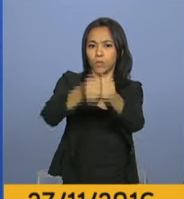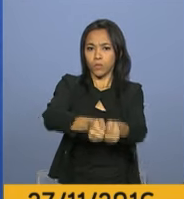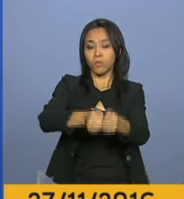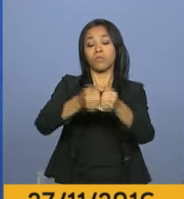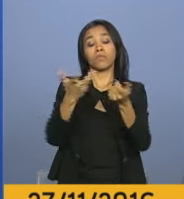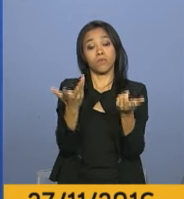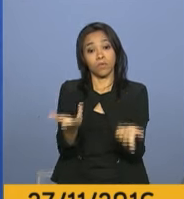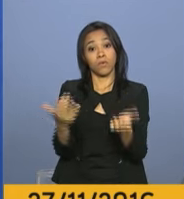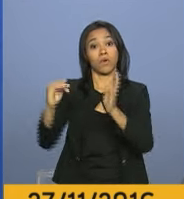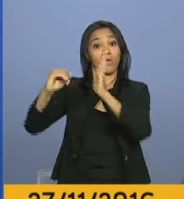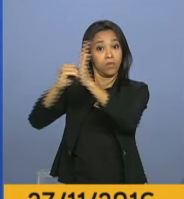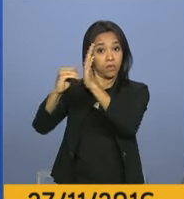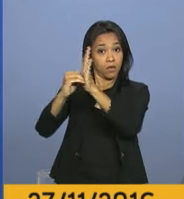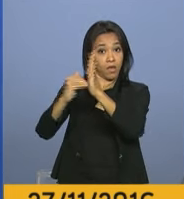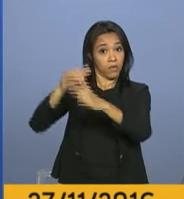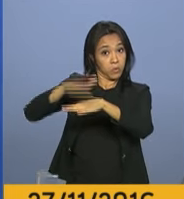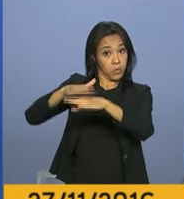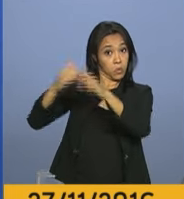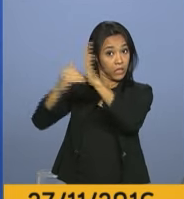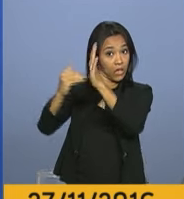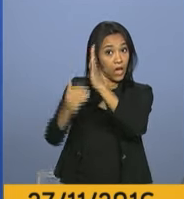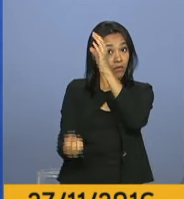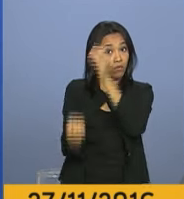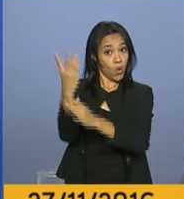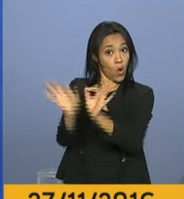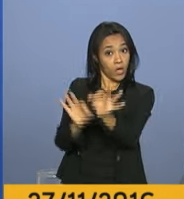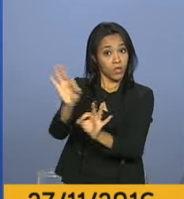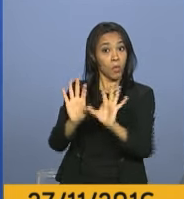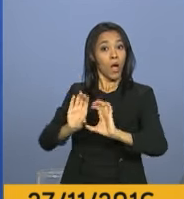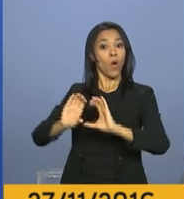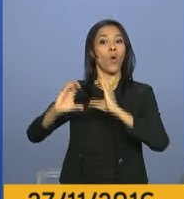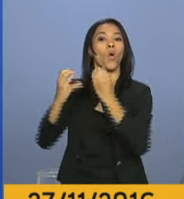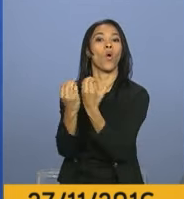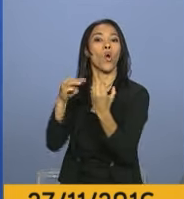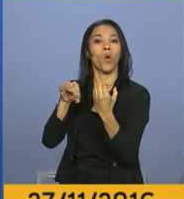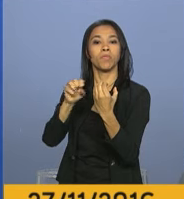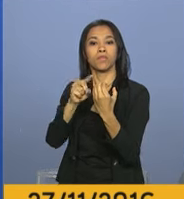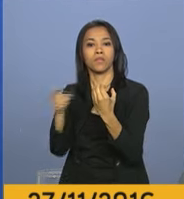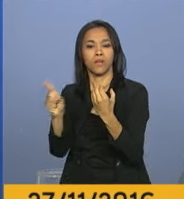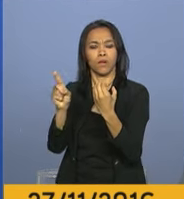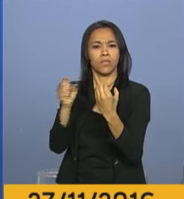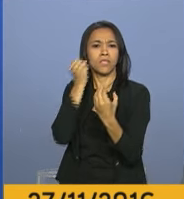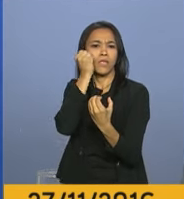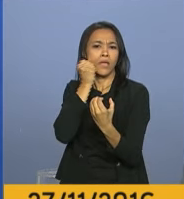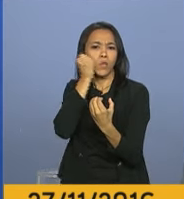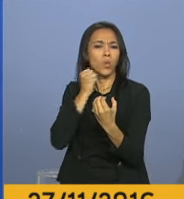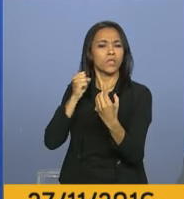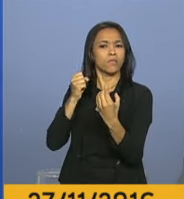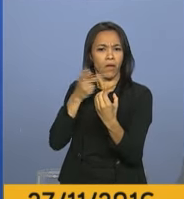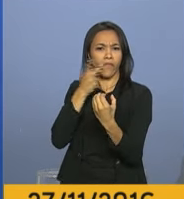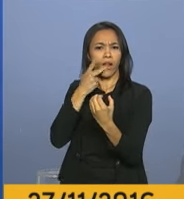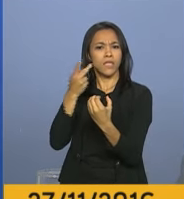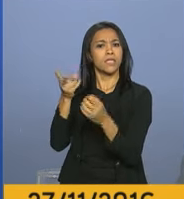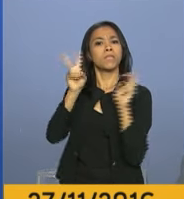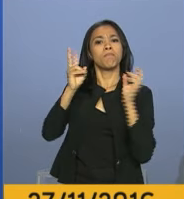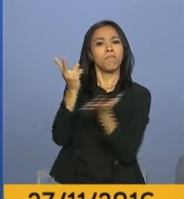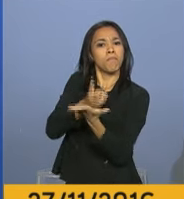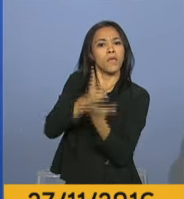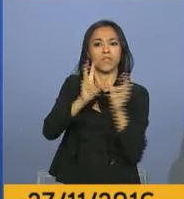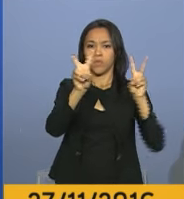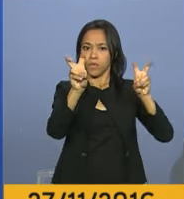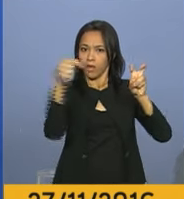até montou uma comissão de senadores para tratar dessa questão. Nós fizemos várias